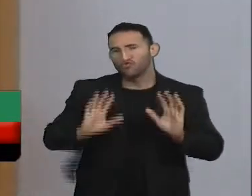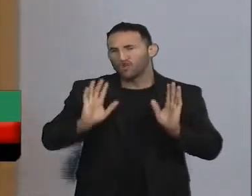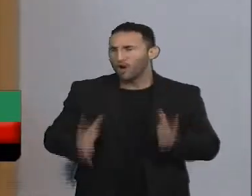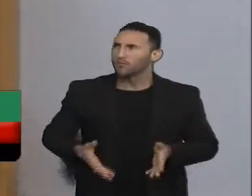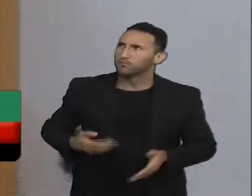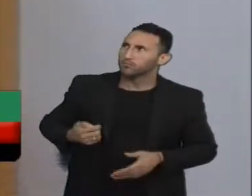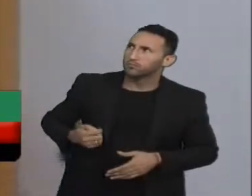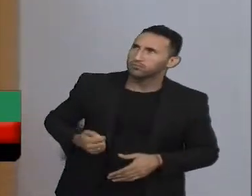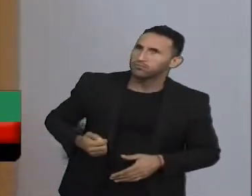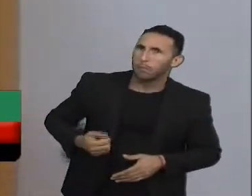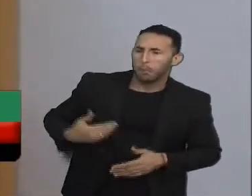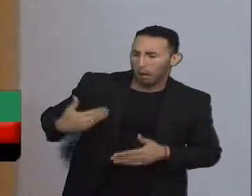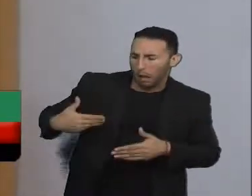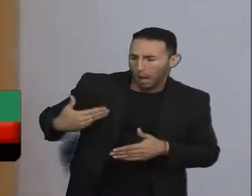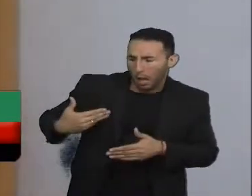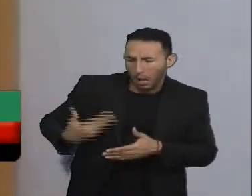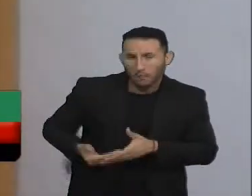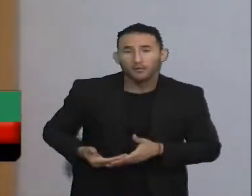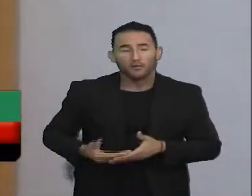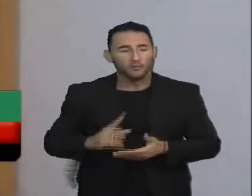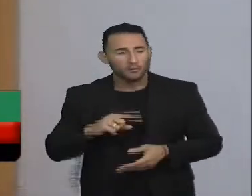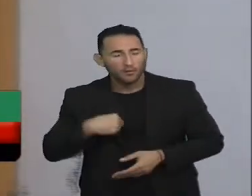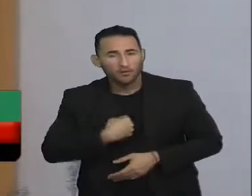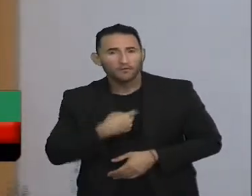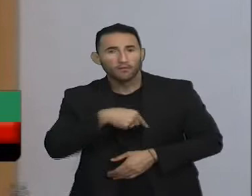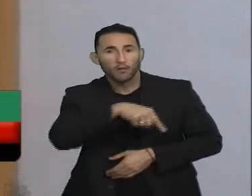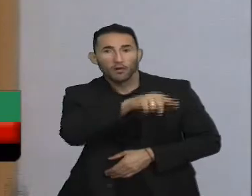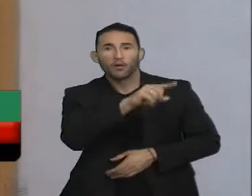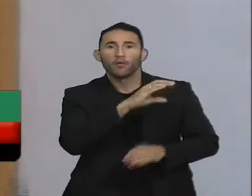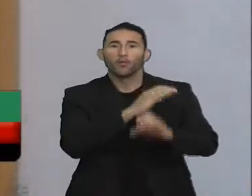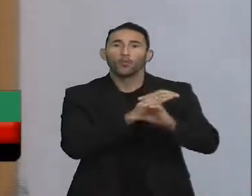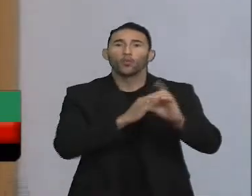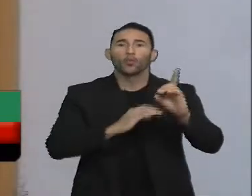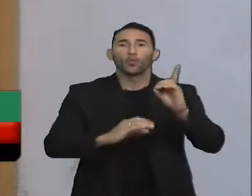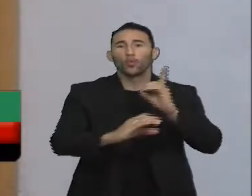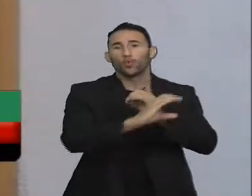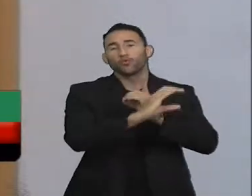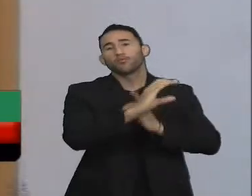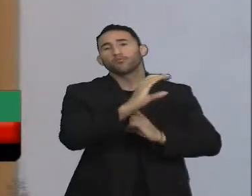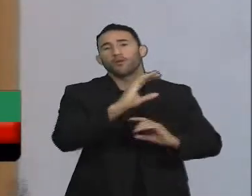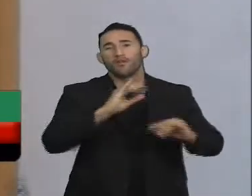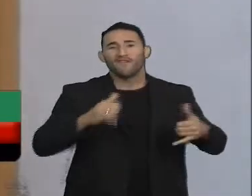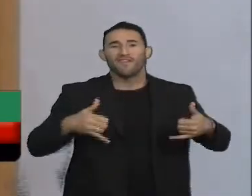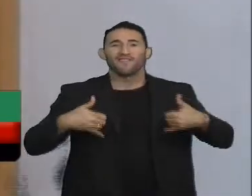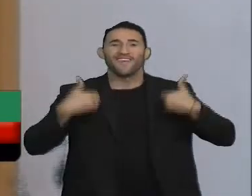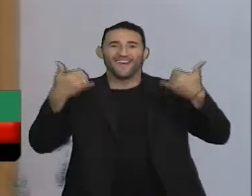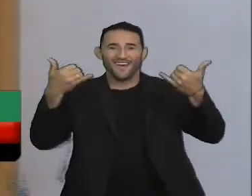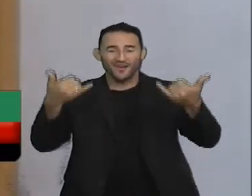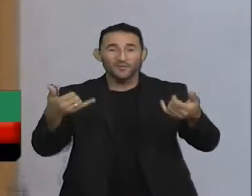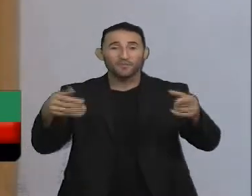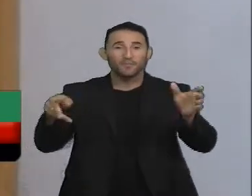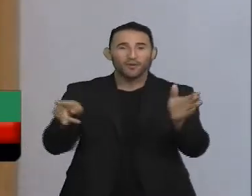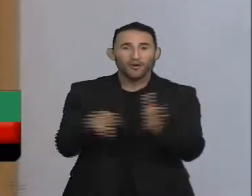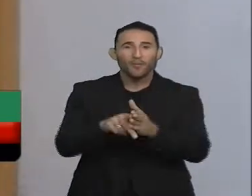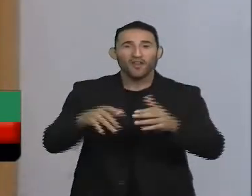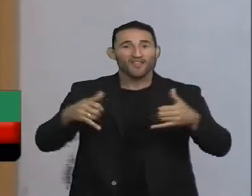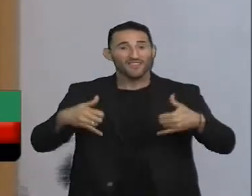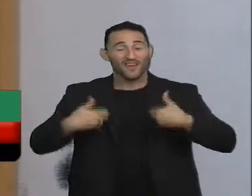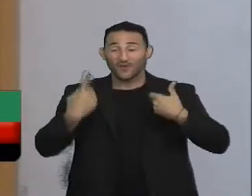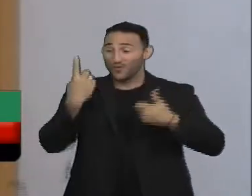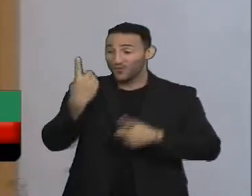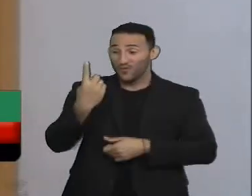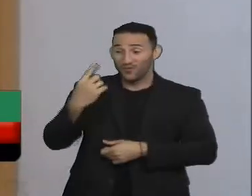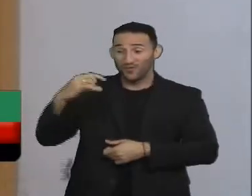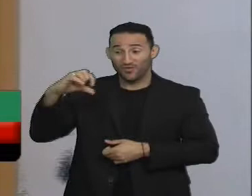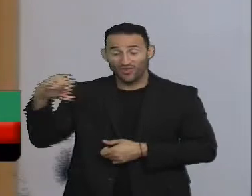estivemos participando do culto de aniversário, culto de ações de graça, pelos 119 anos, mais de um